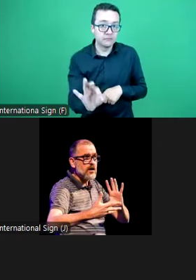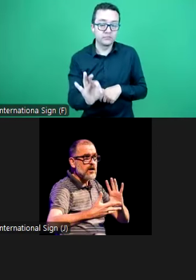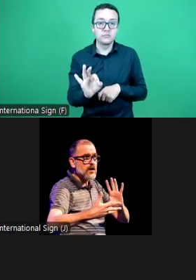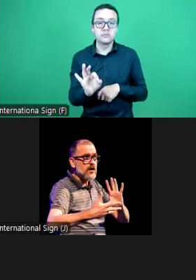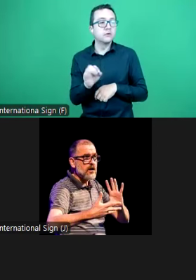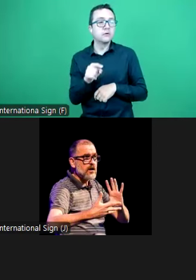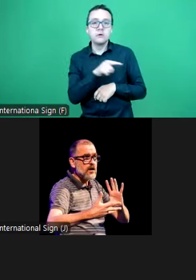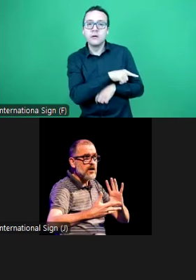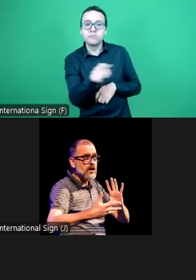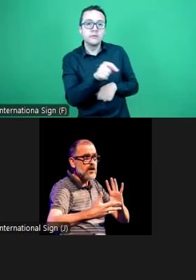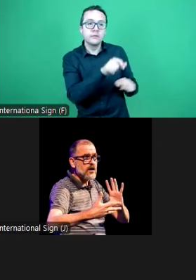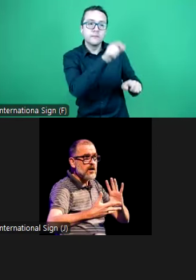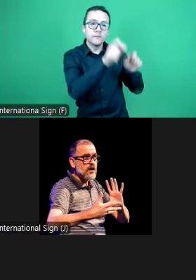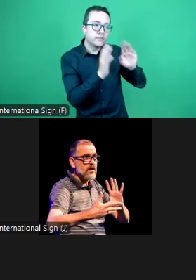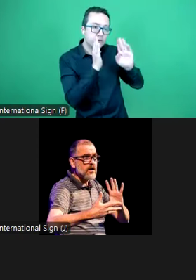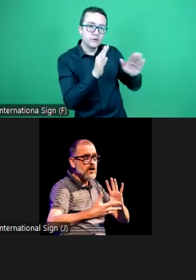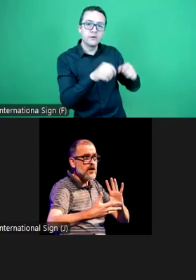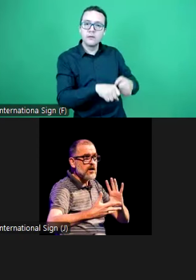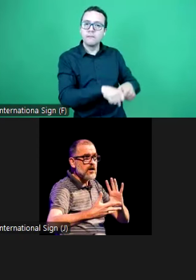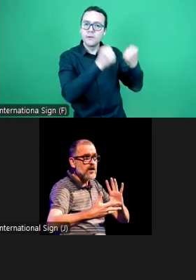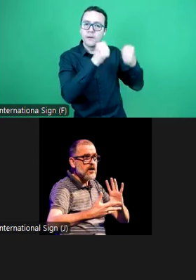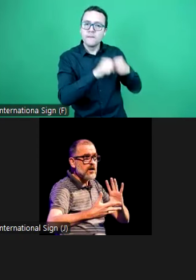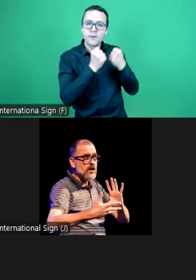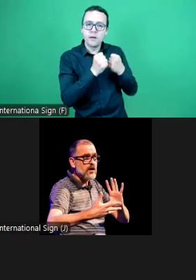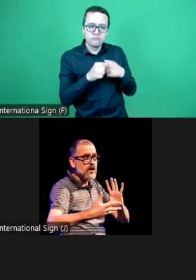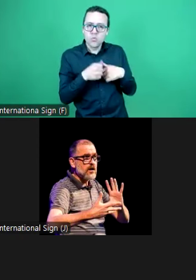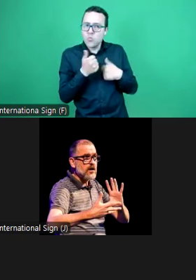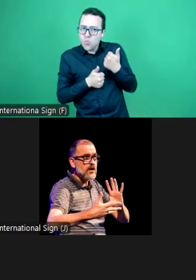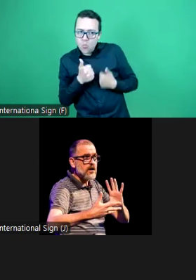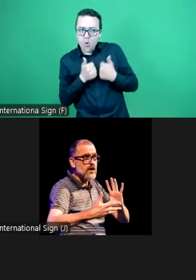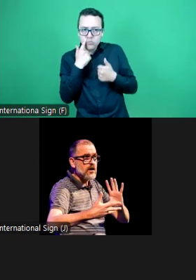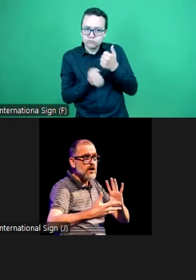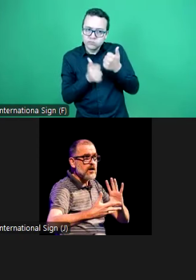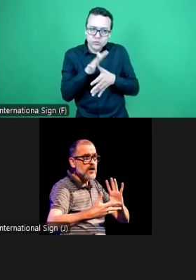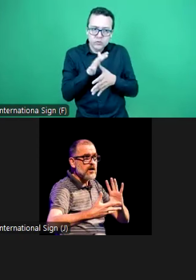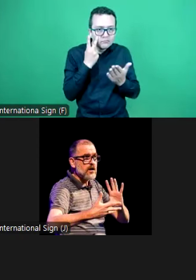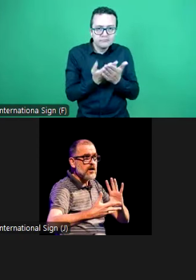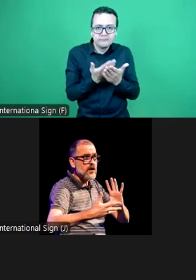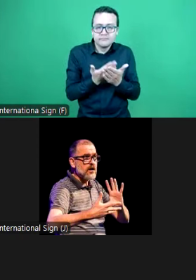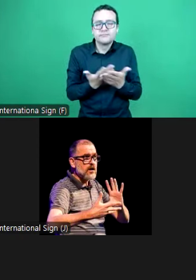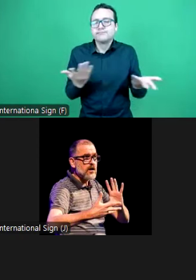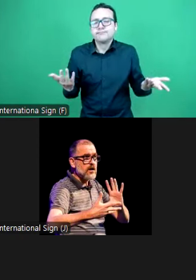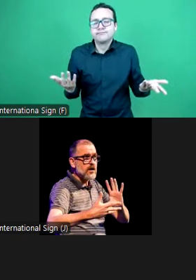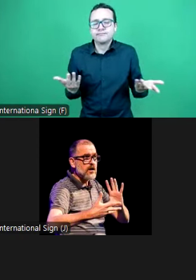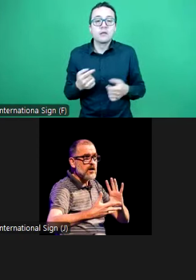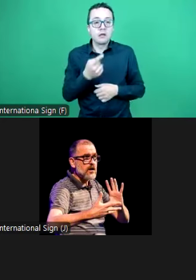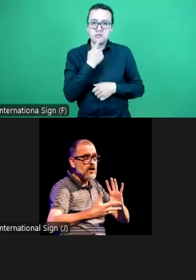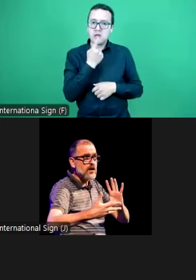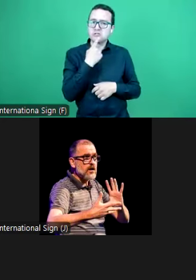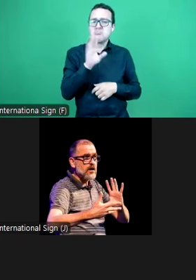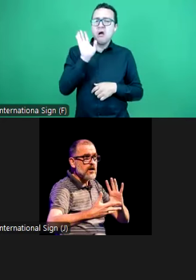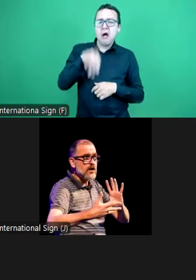as fontes de dano que estamos priorizando nos seus países. Aqui temos erros de